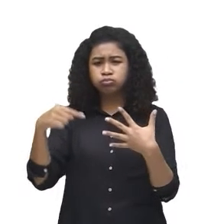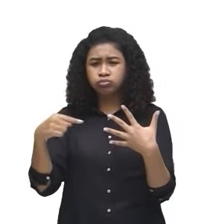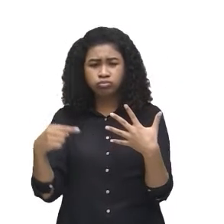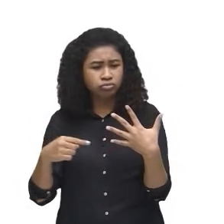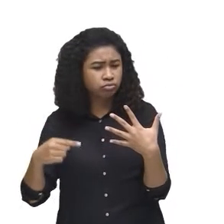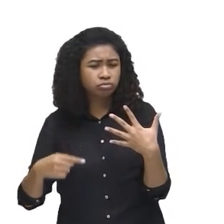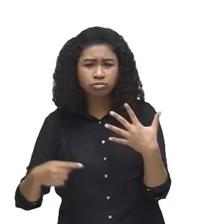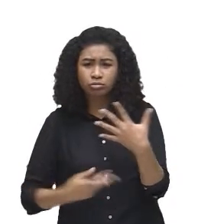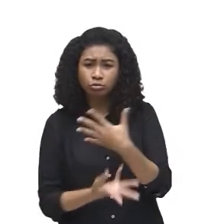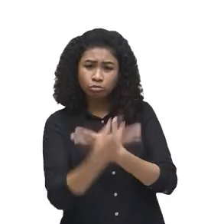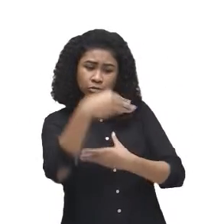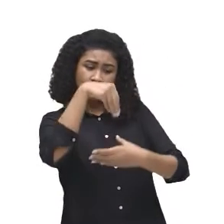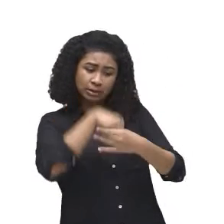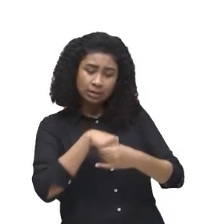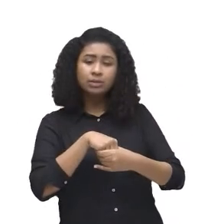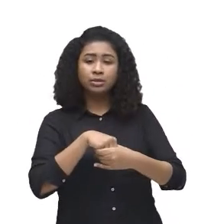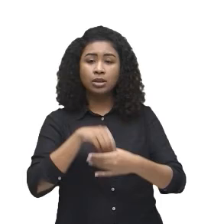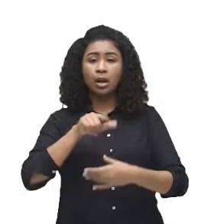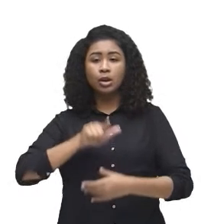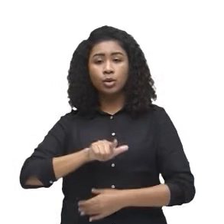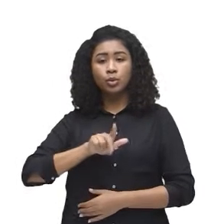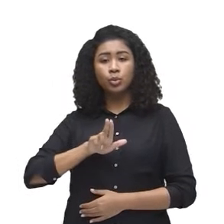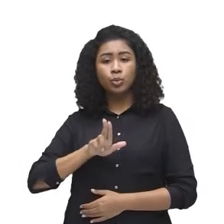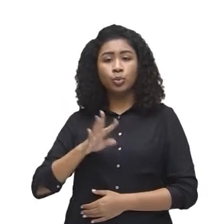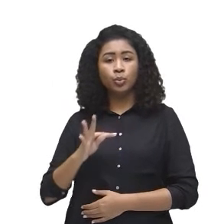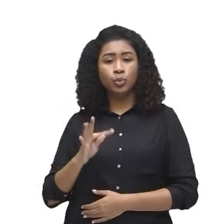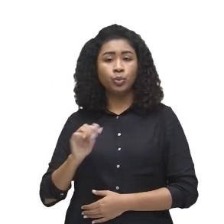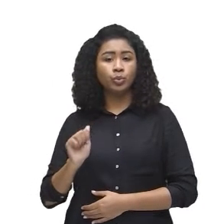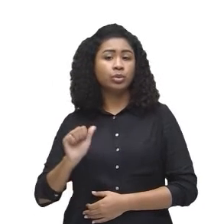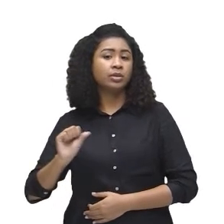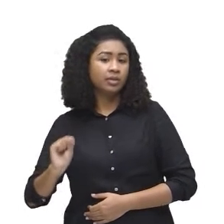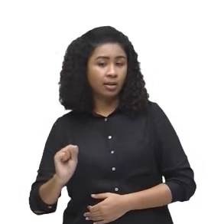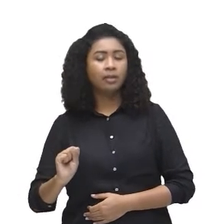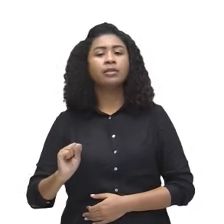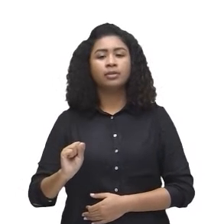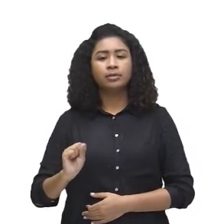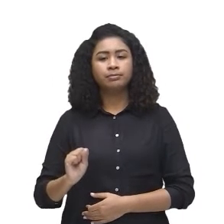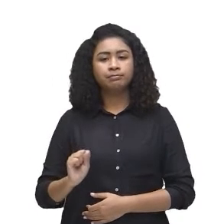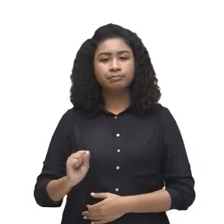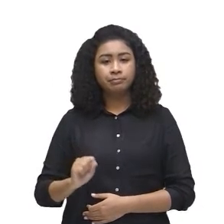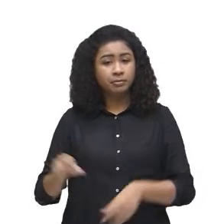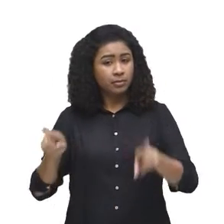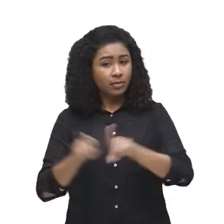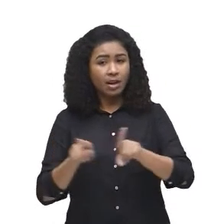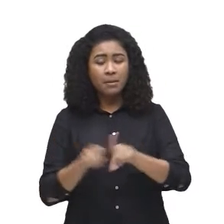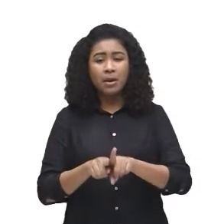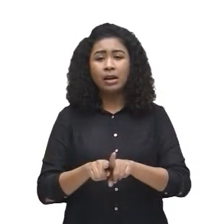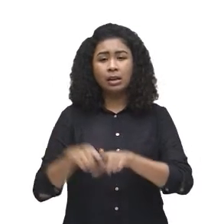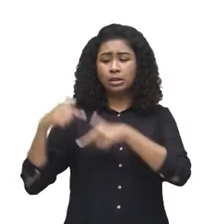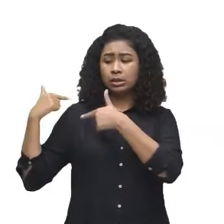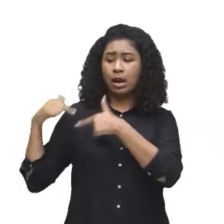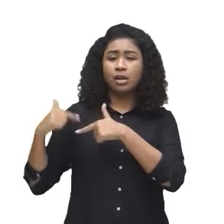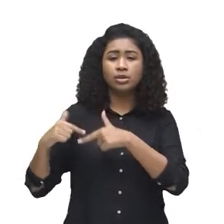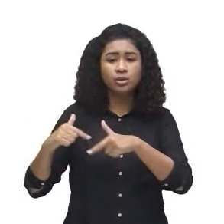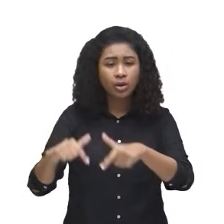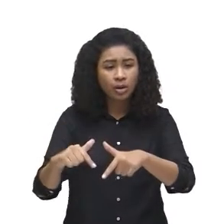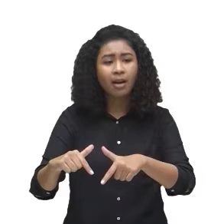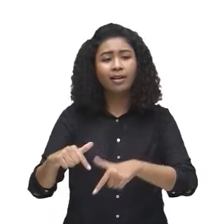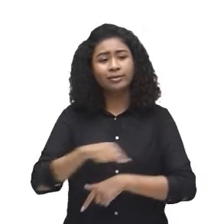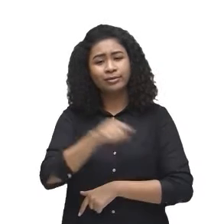vários tipos de atividade, inclusive as lutas convencionais, que são aquelas práticas mais corporais,